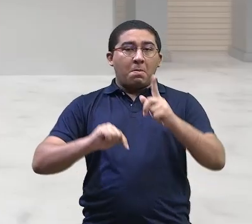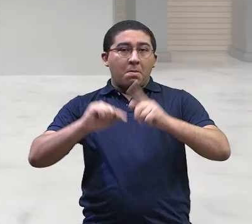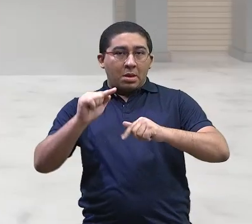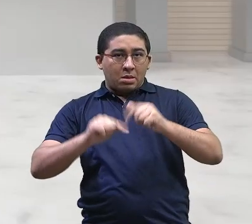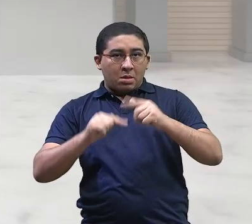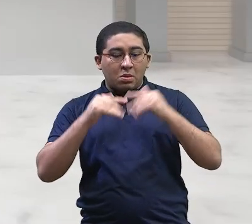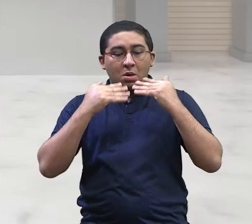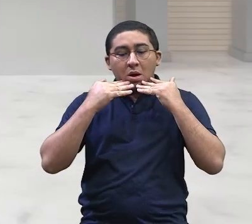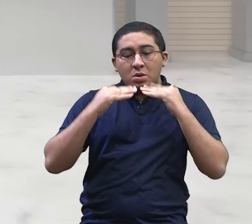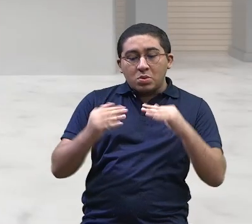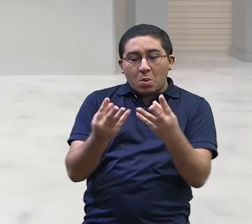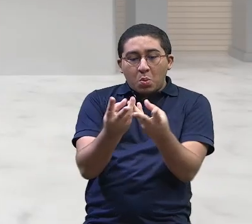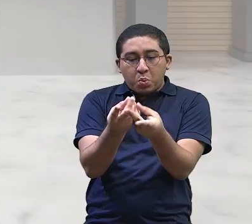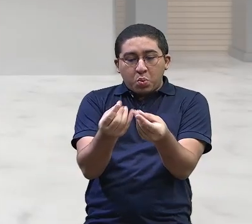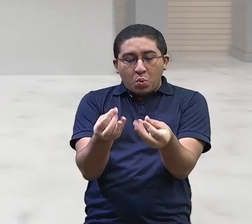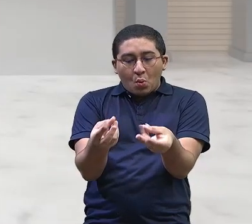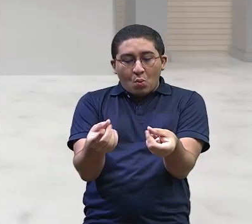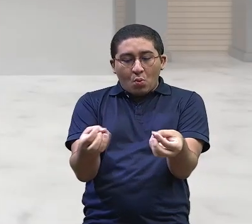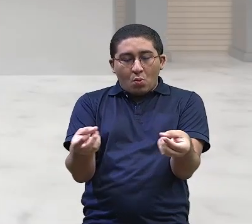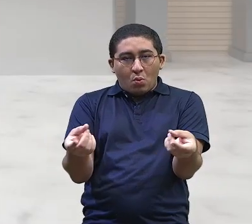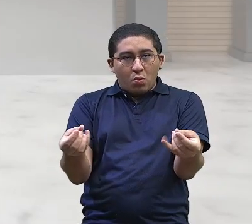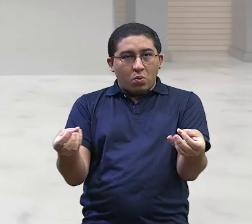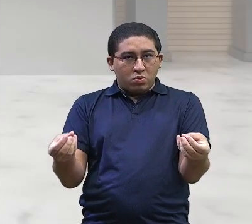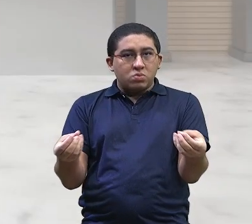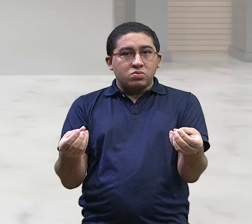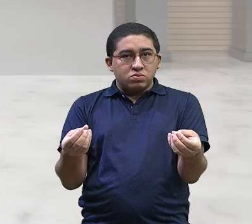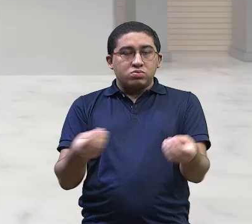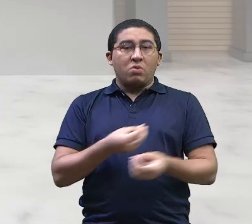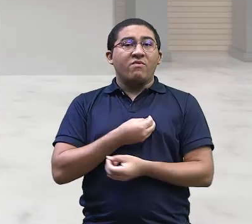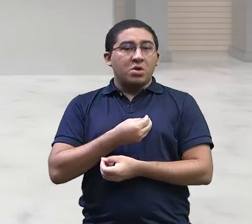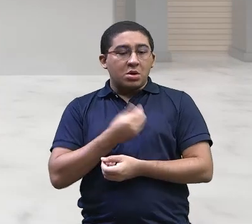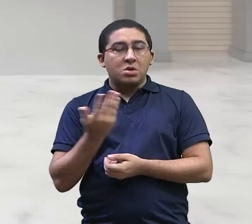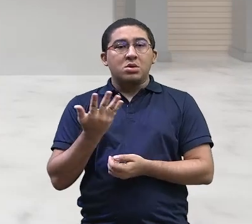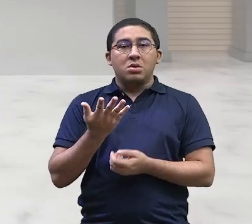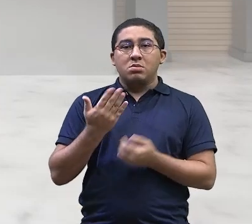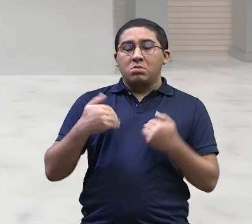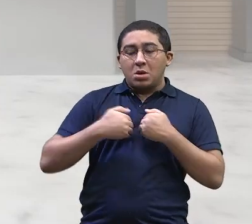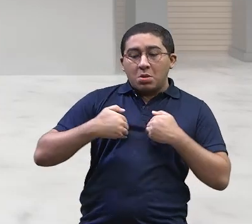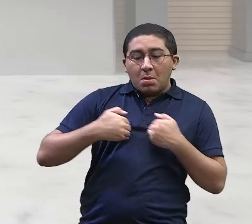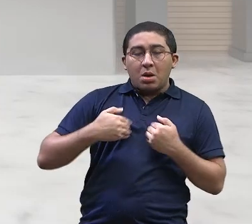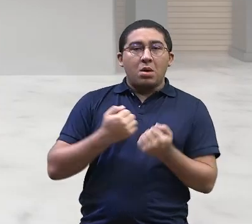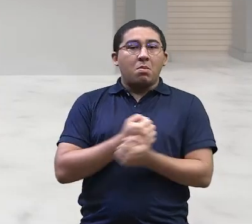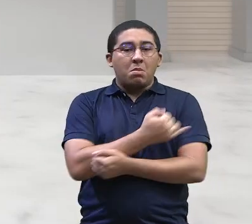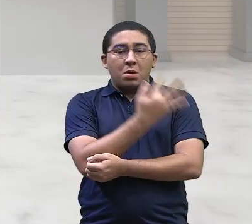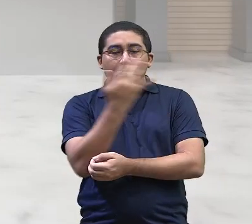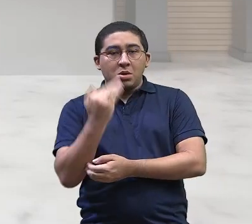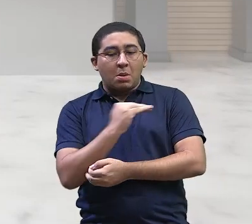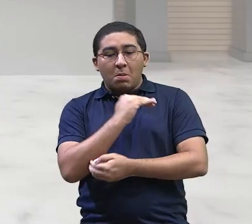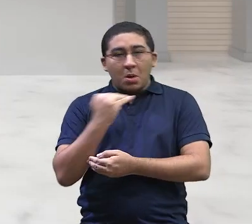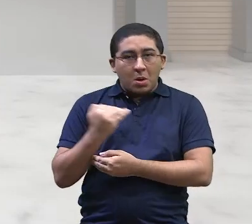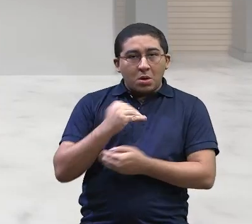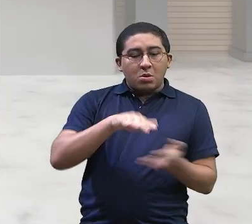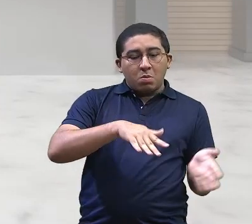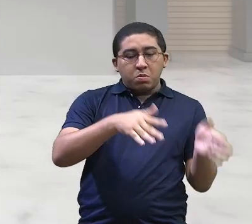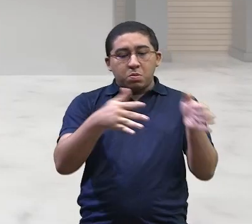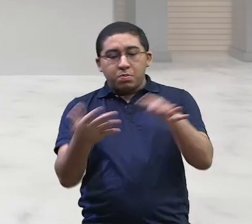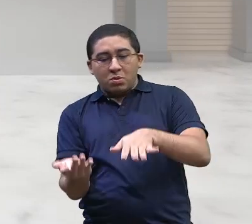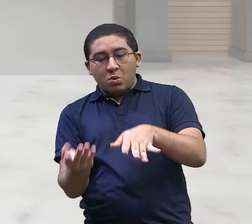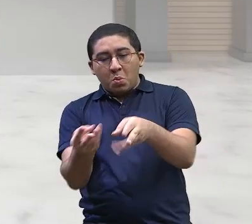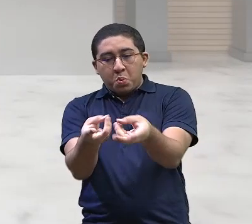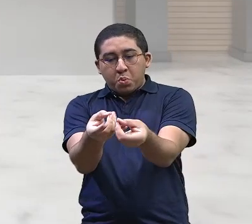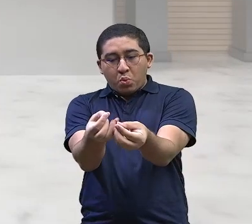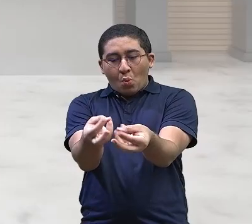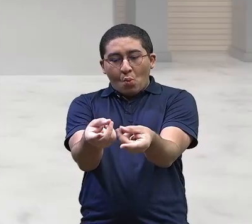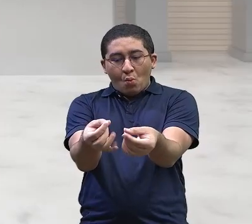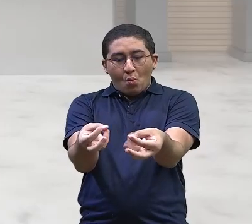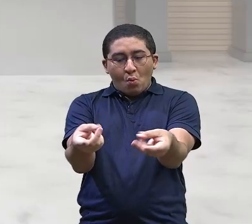da matéria orgânica, ou seja, os seres vivos, animais ou vegetais, tá? E essa decomposição